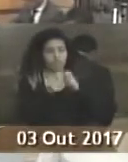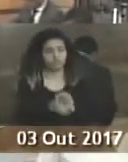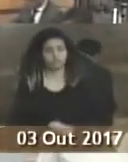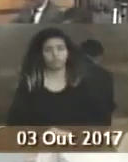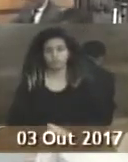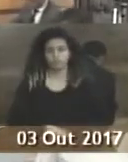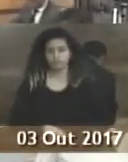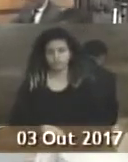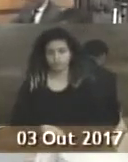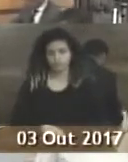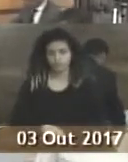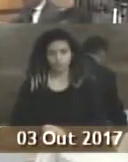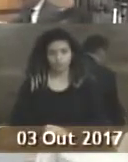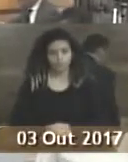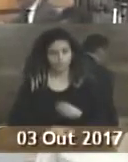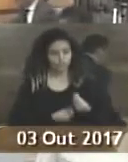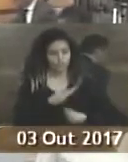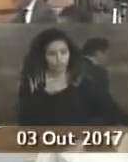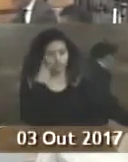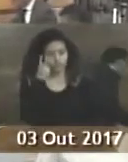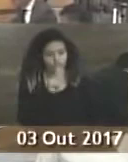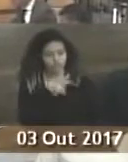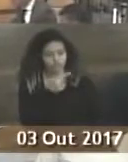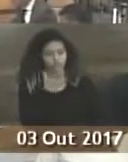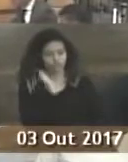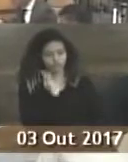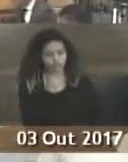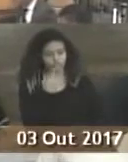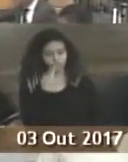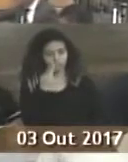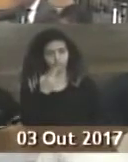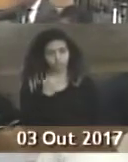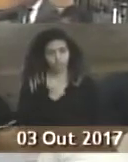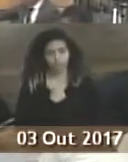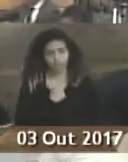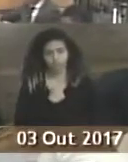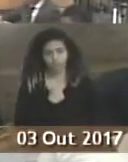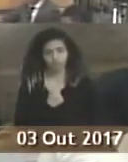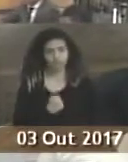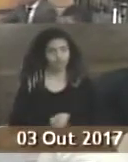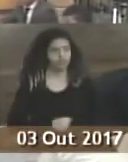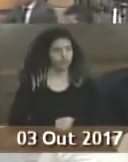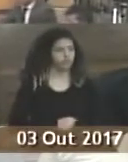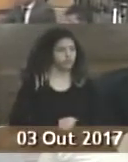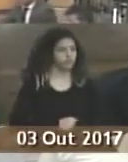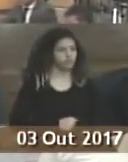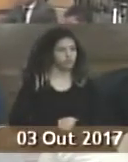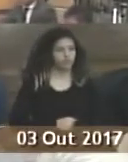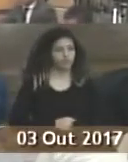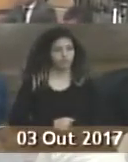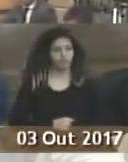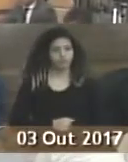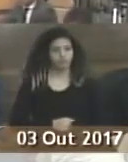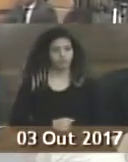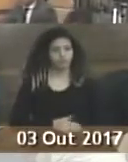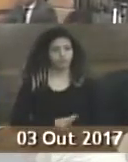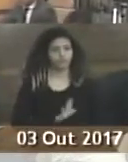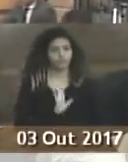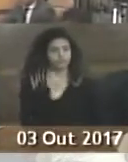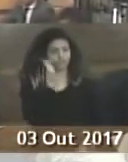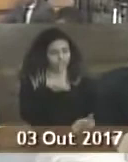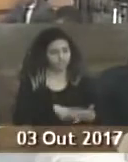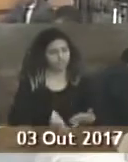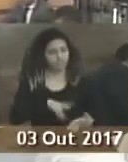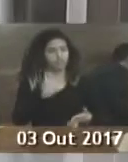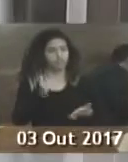residências. Como o vereador Elinho falou, o Marco já fez a leitura dos nossos requerimentos,